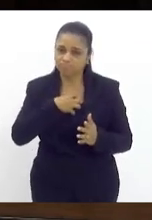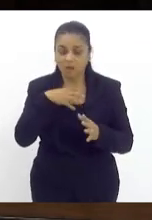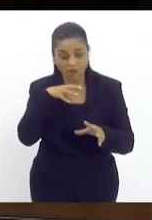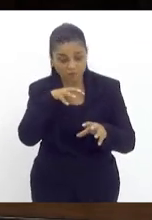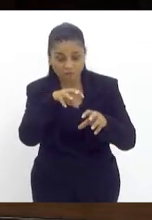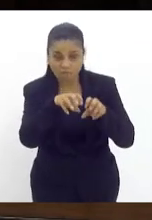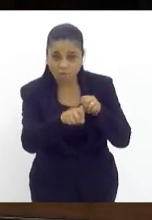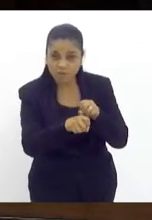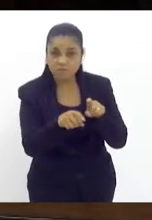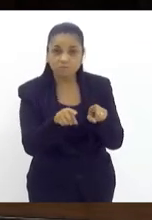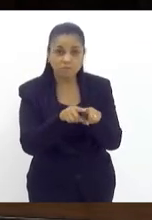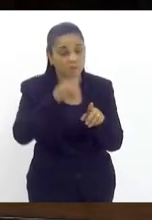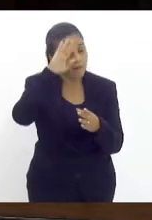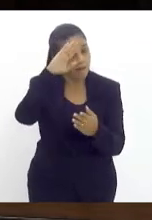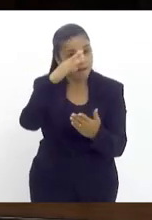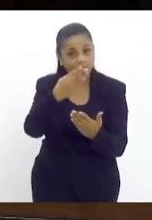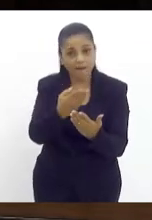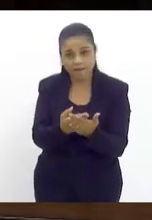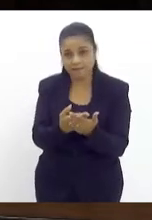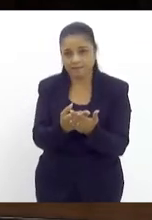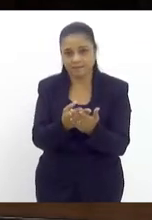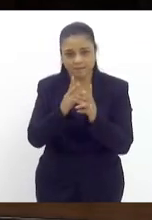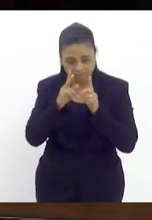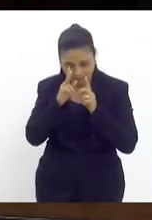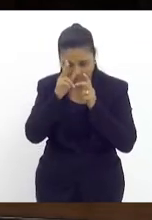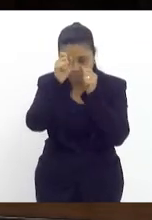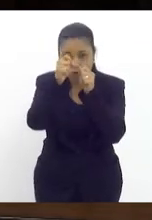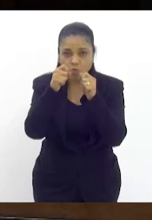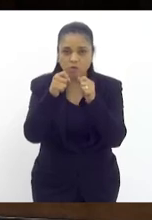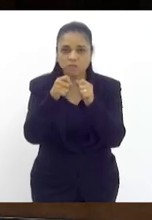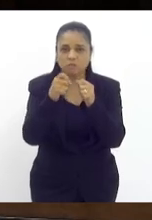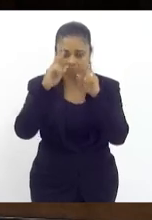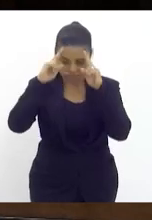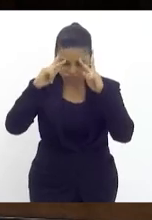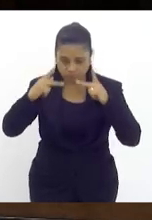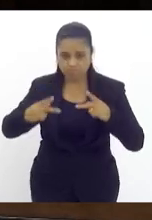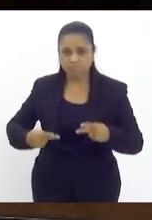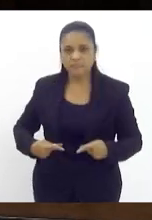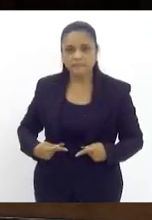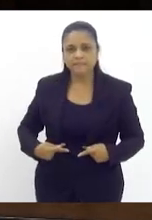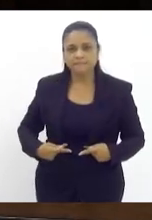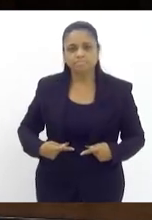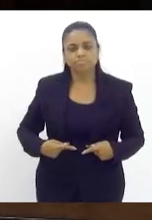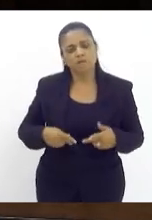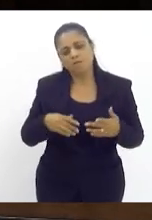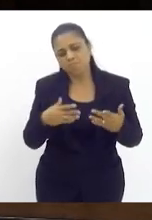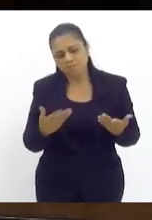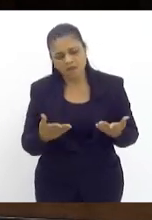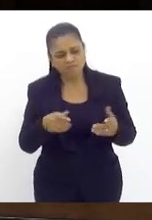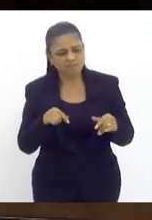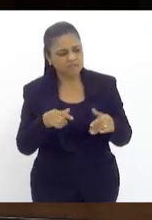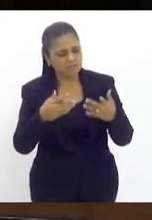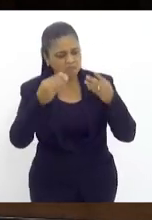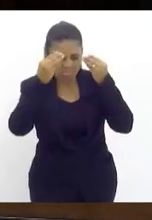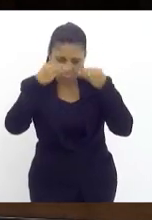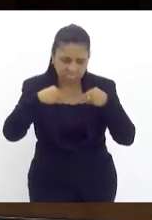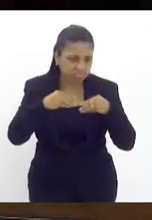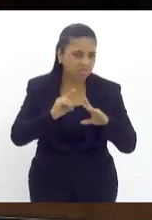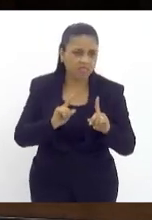formação, acreditar na força da natureza humana. Às vezes as pessoas me falam, mas você não desanima? Tem